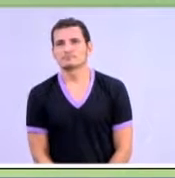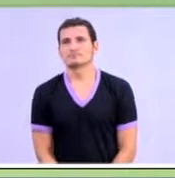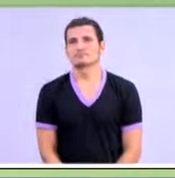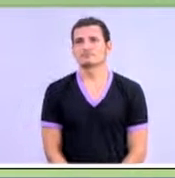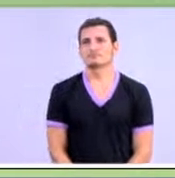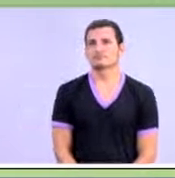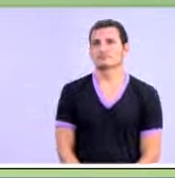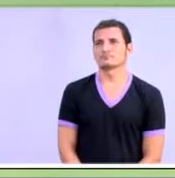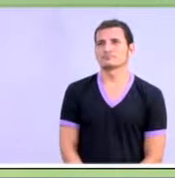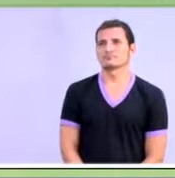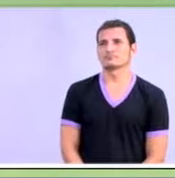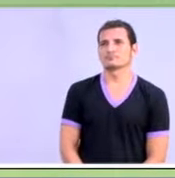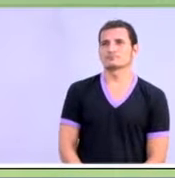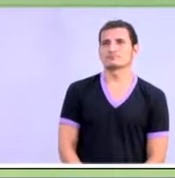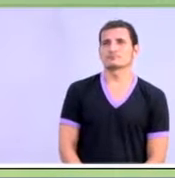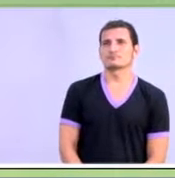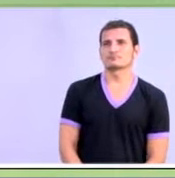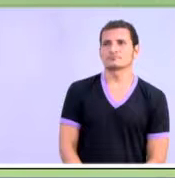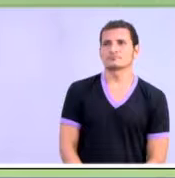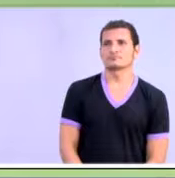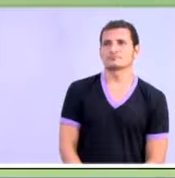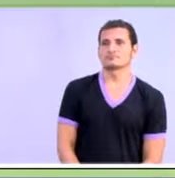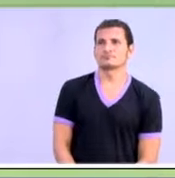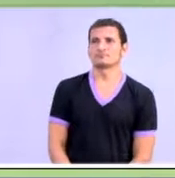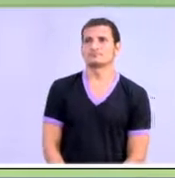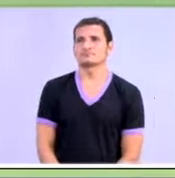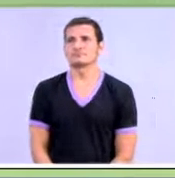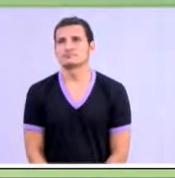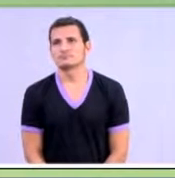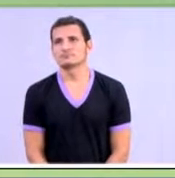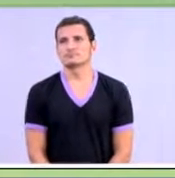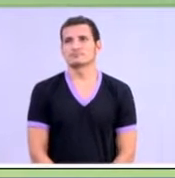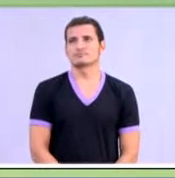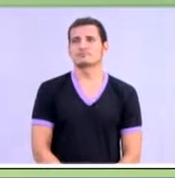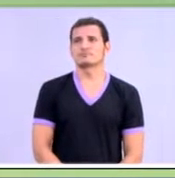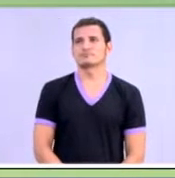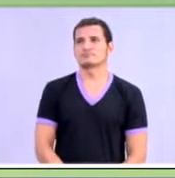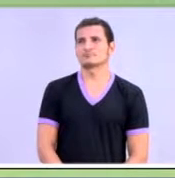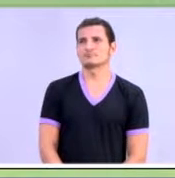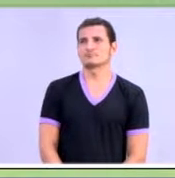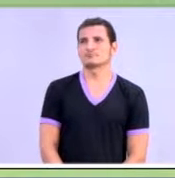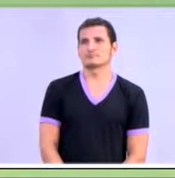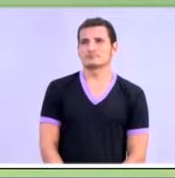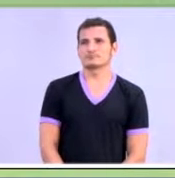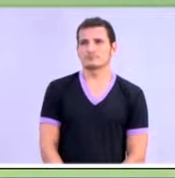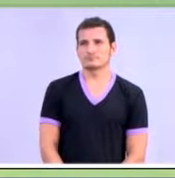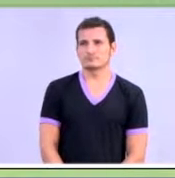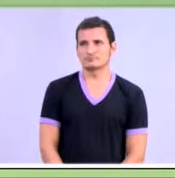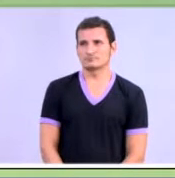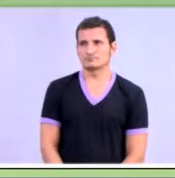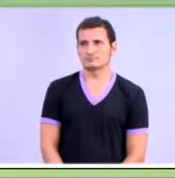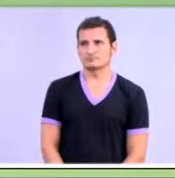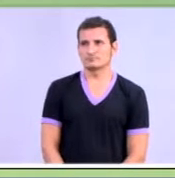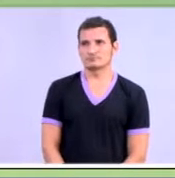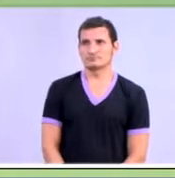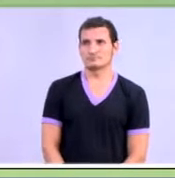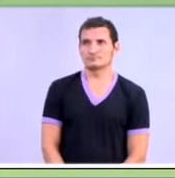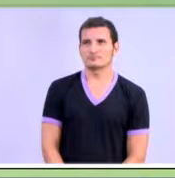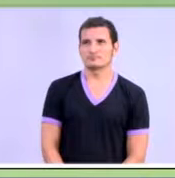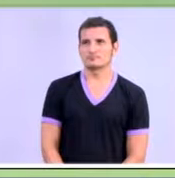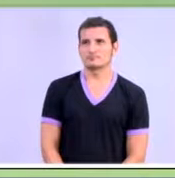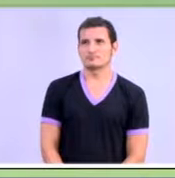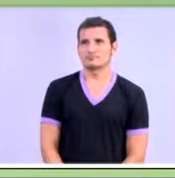Olha aqui, gente. Olha como é que é um construtor. Ao vivo e a cores aqui, olha. Eu defino public class